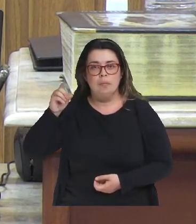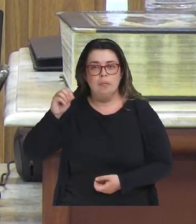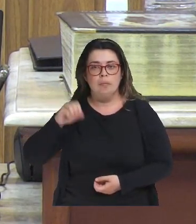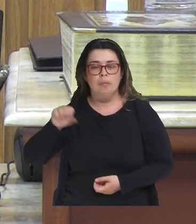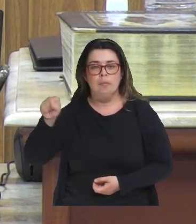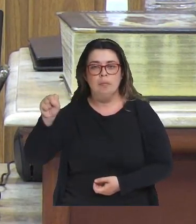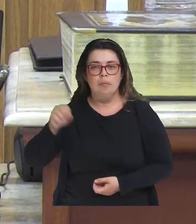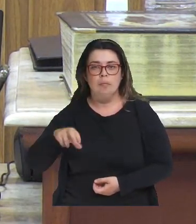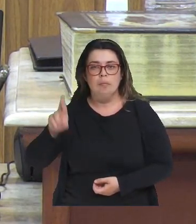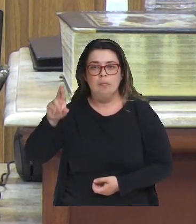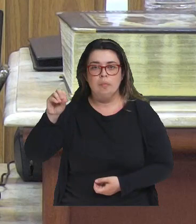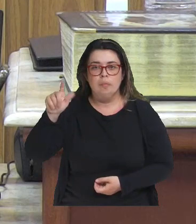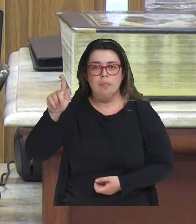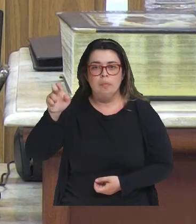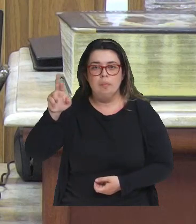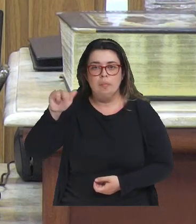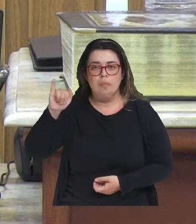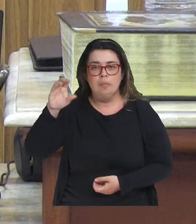Rogério Nascimento. Sim.